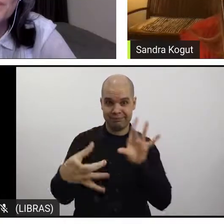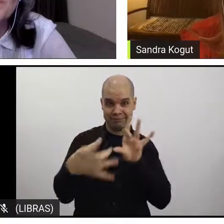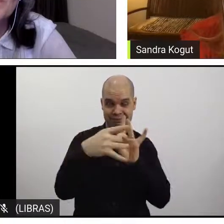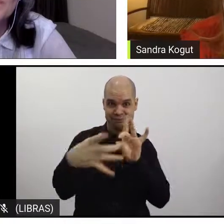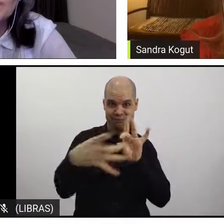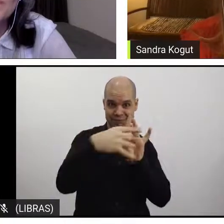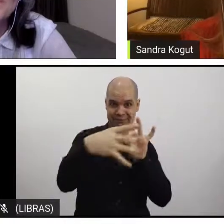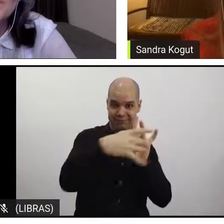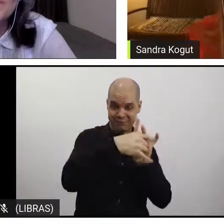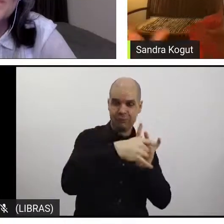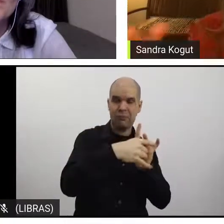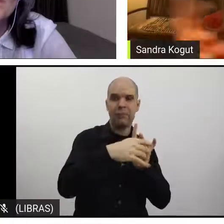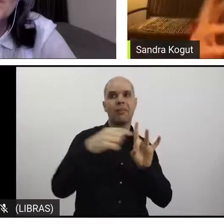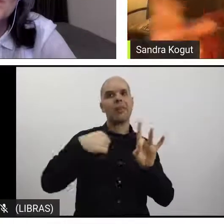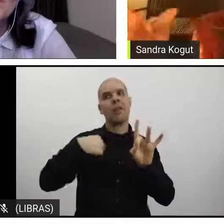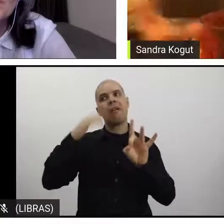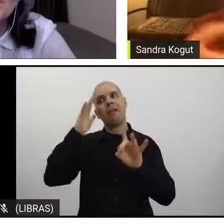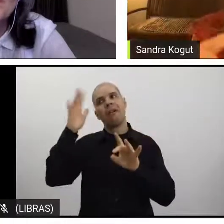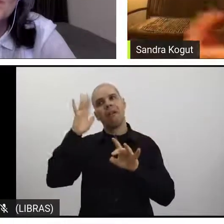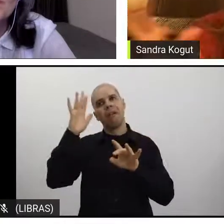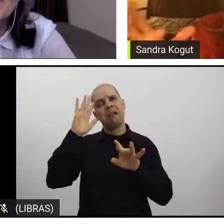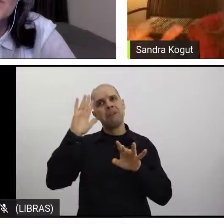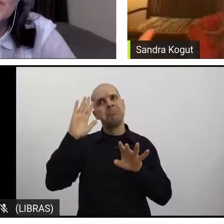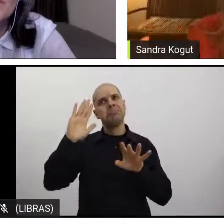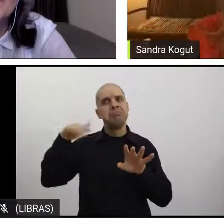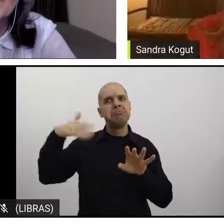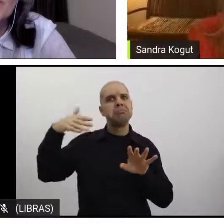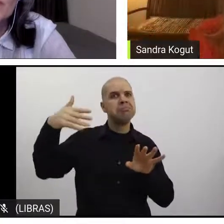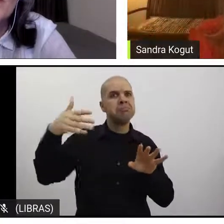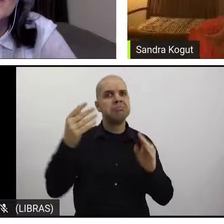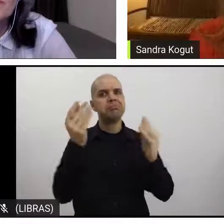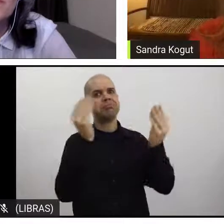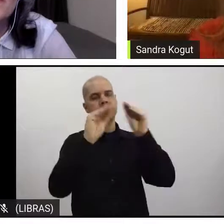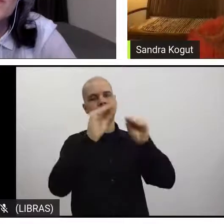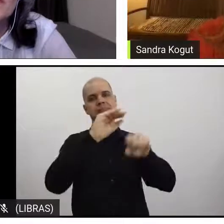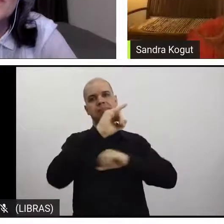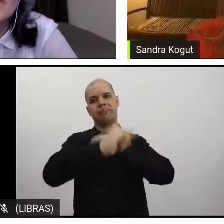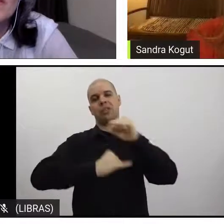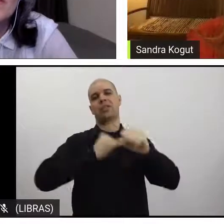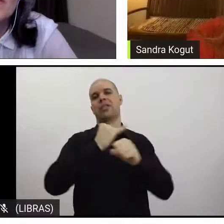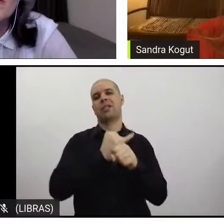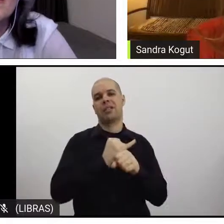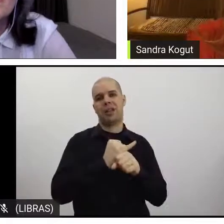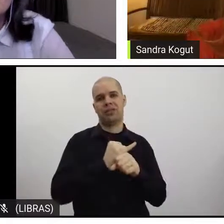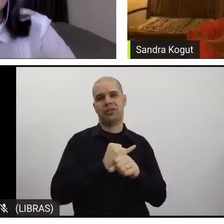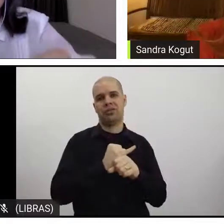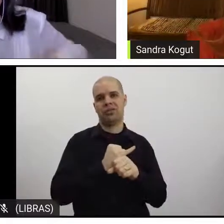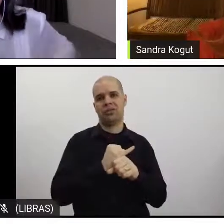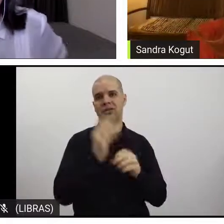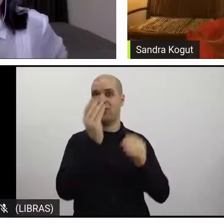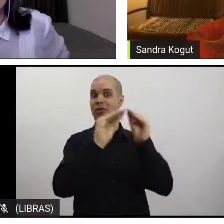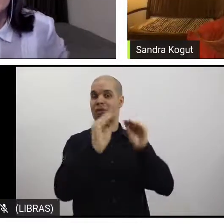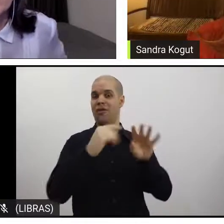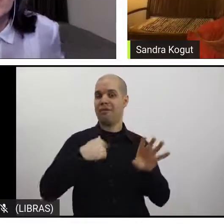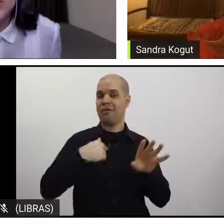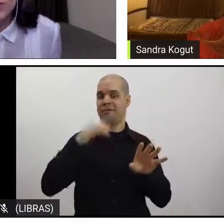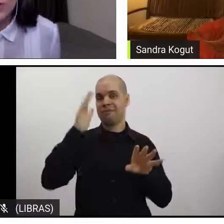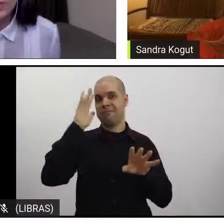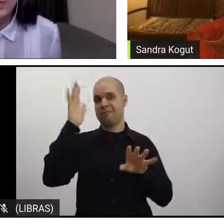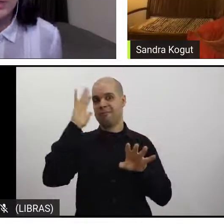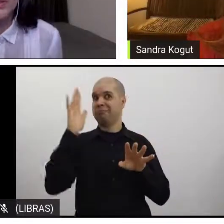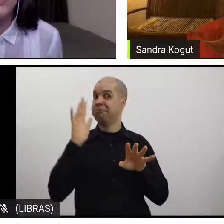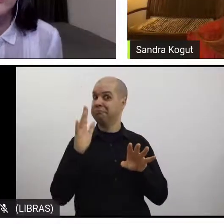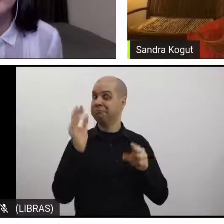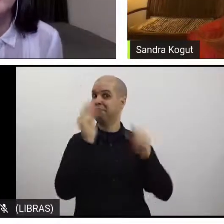colocar acessível, porque alguns vídeos estão, né, em alguns lugares, mas nem todos, né? Exato, até bom falar que a